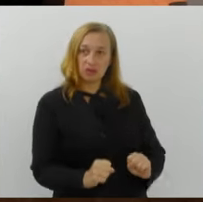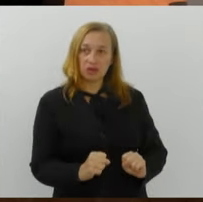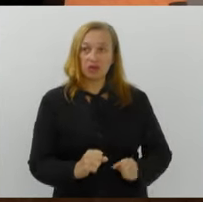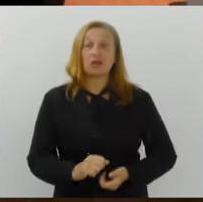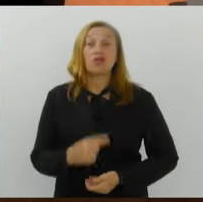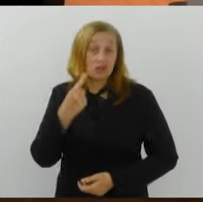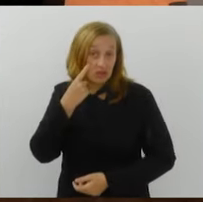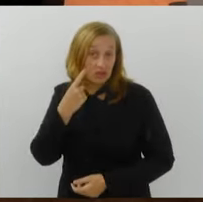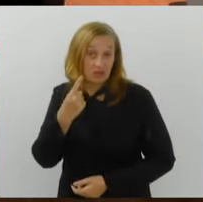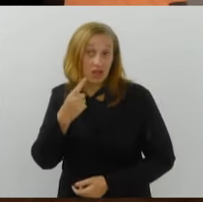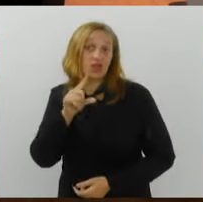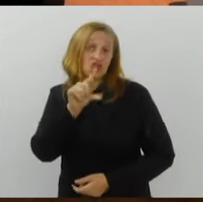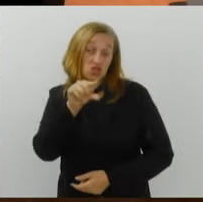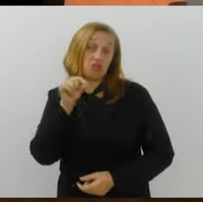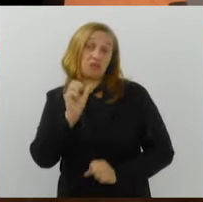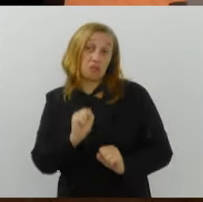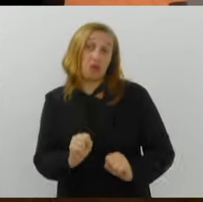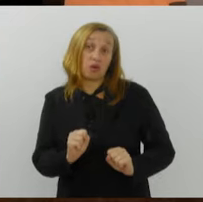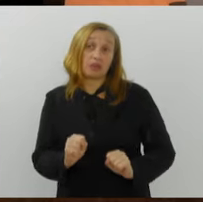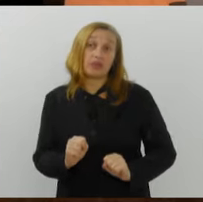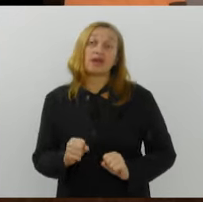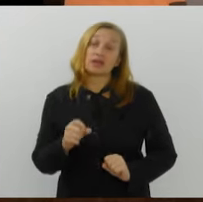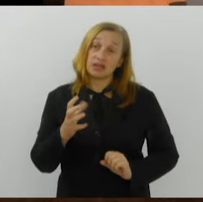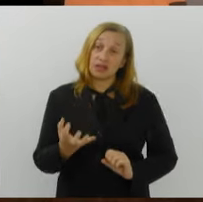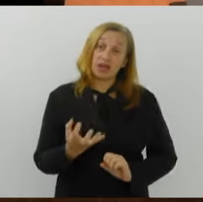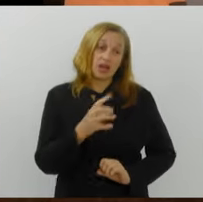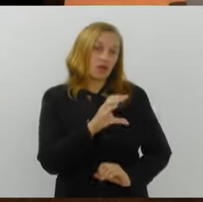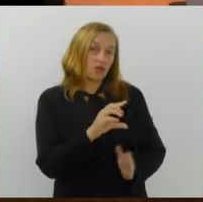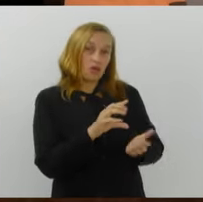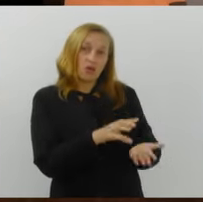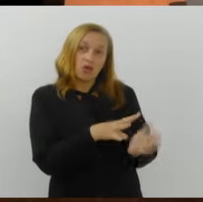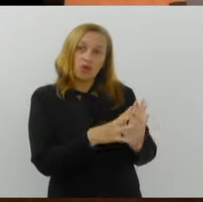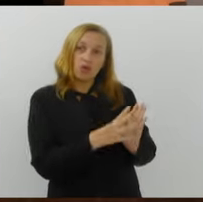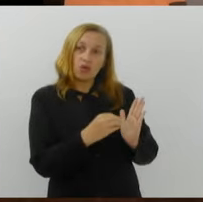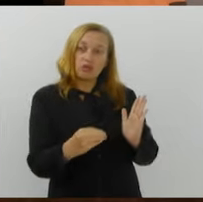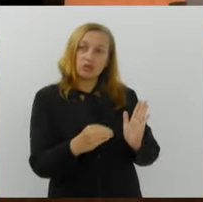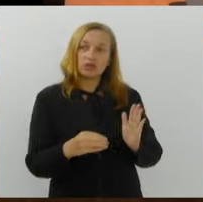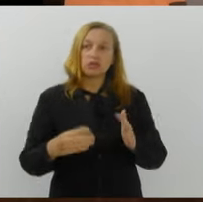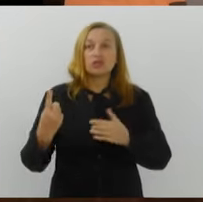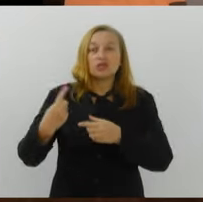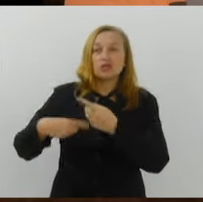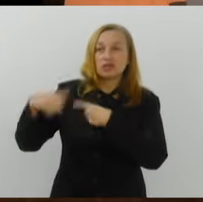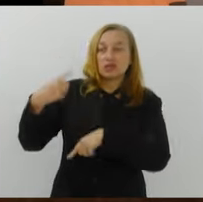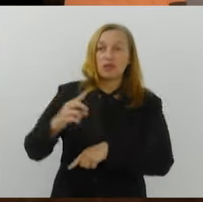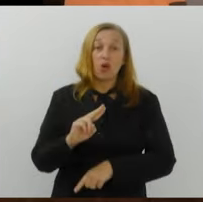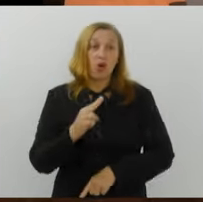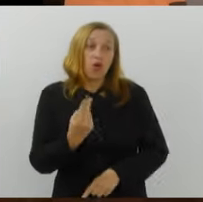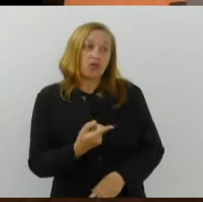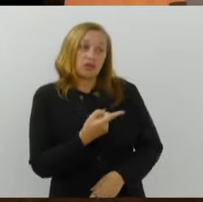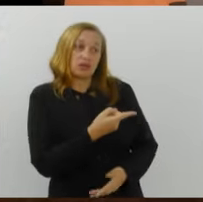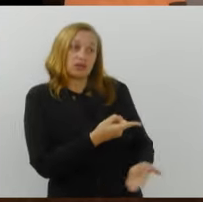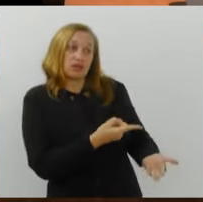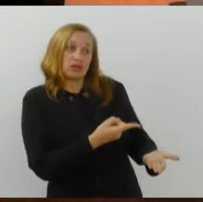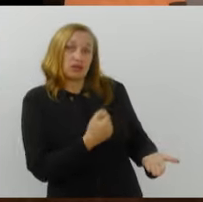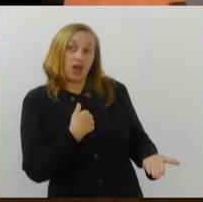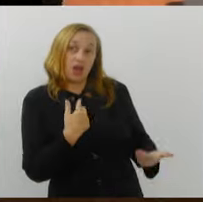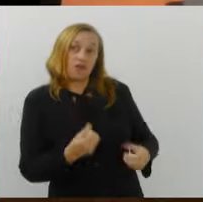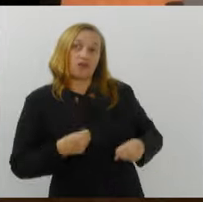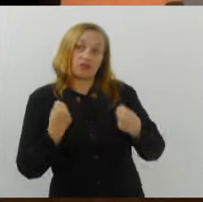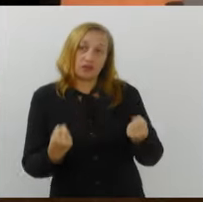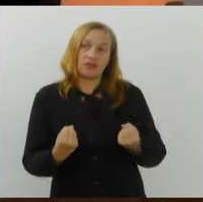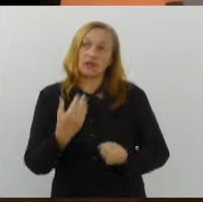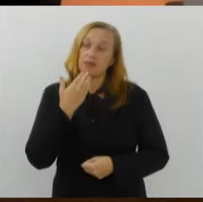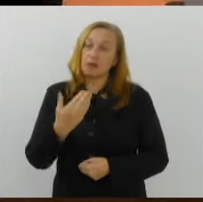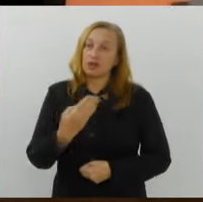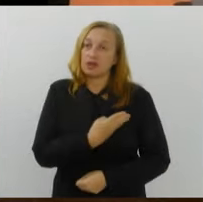podem escolher, entendeu? Se quer um exemplo de sucesso ou se quer... Esse exemplo que está aqui. Eu vou defender e vou pedir ao